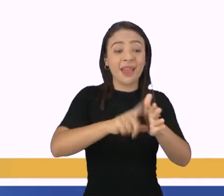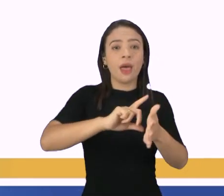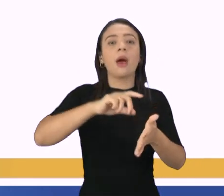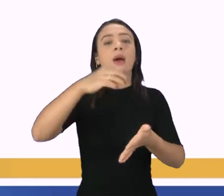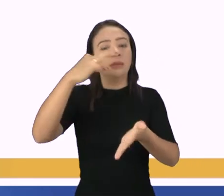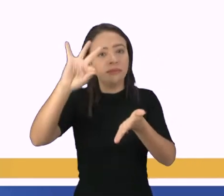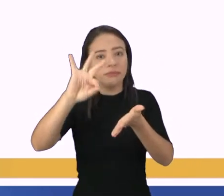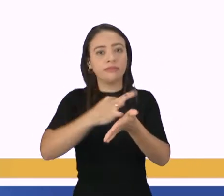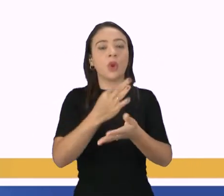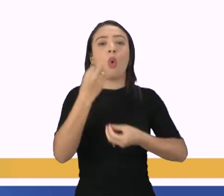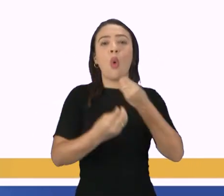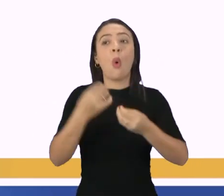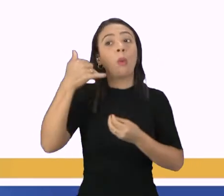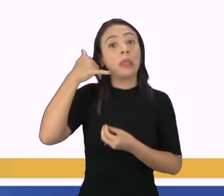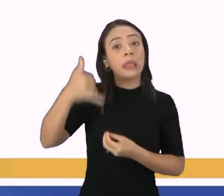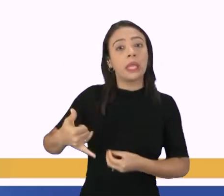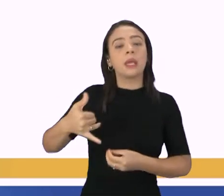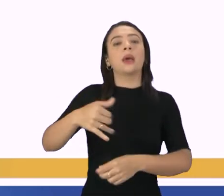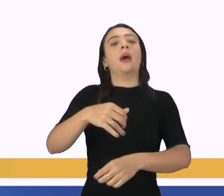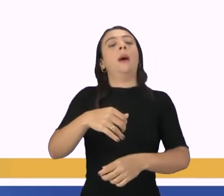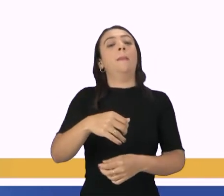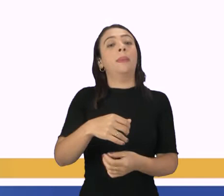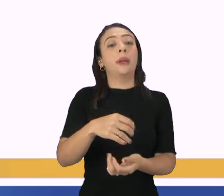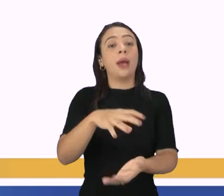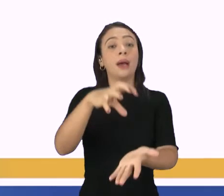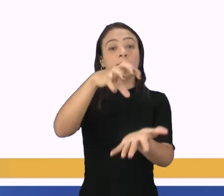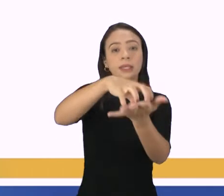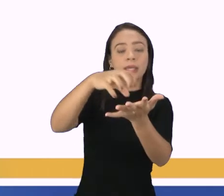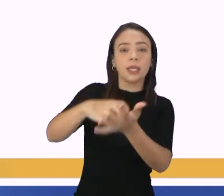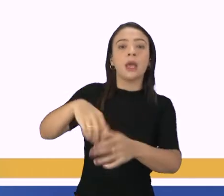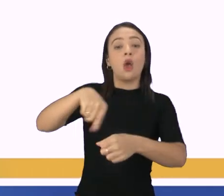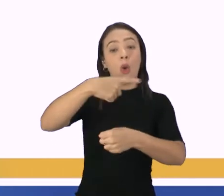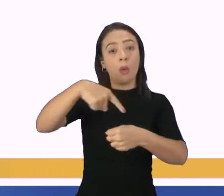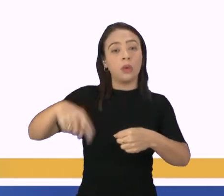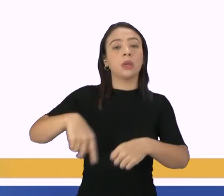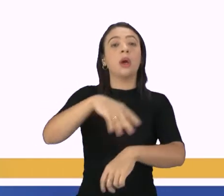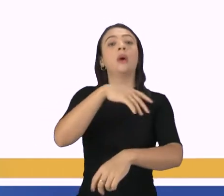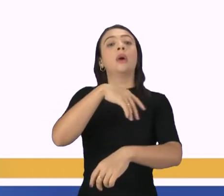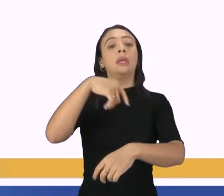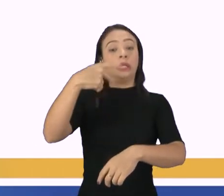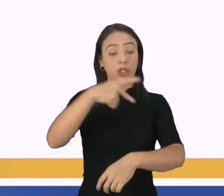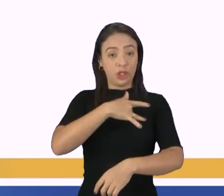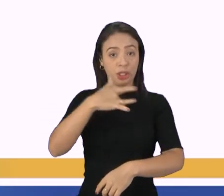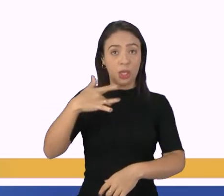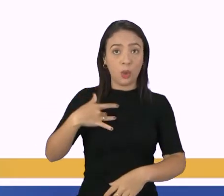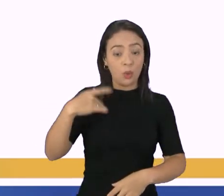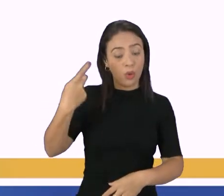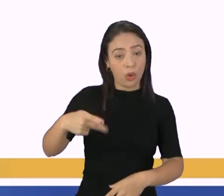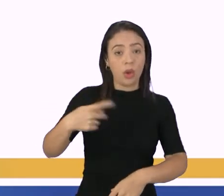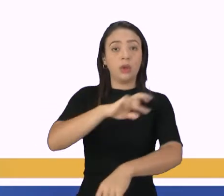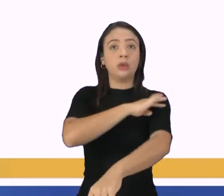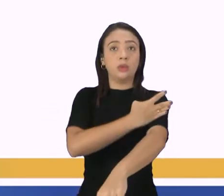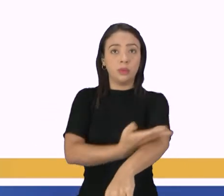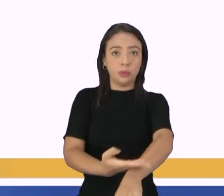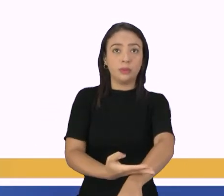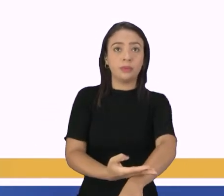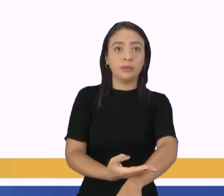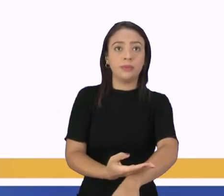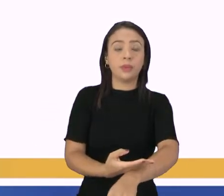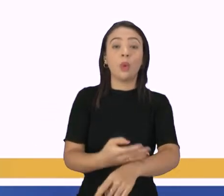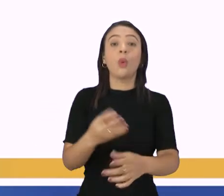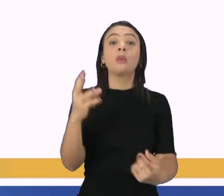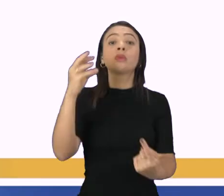para a Secretaria Municipal de Saúde do município de Rio Branco ou Telesaúde. A expectativa é